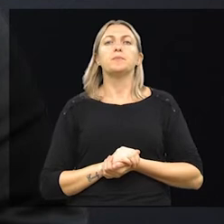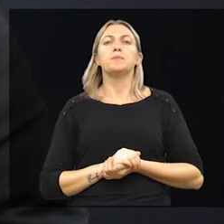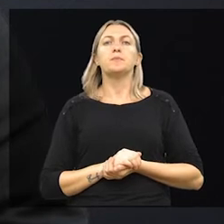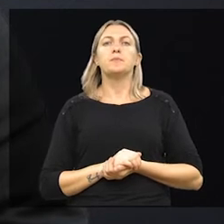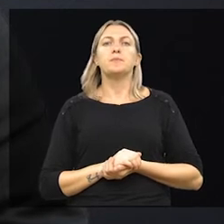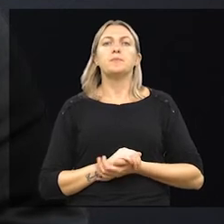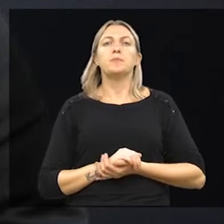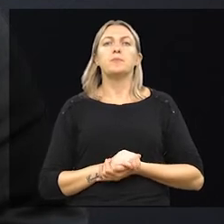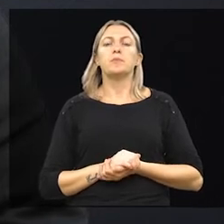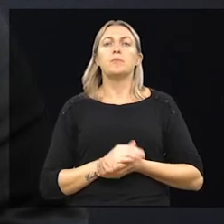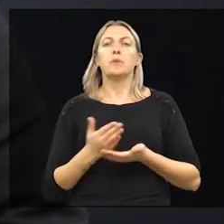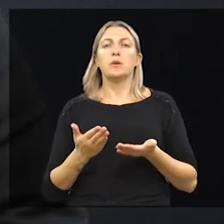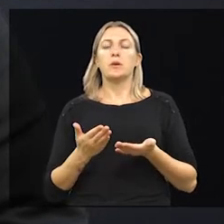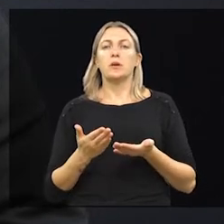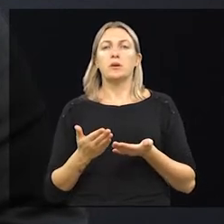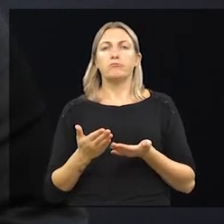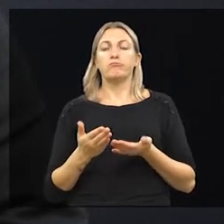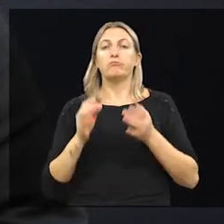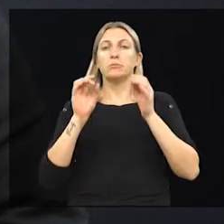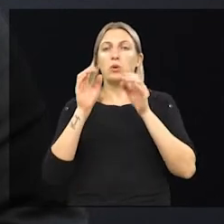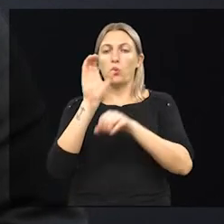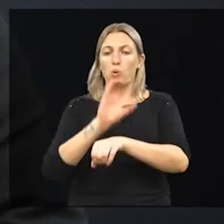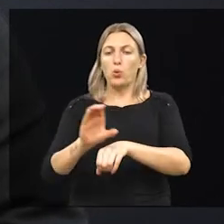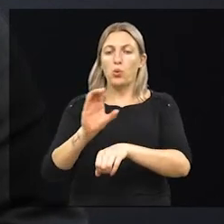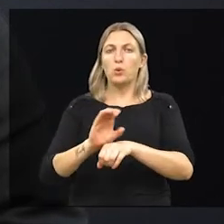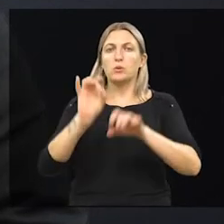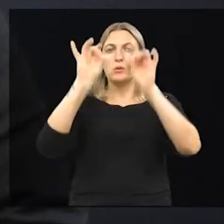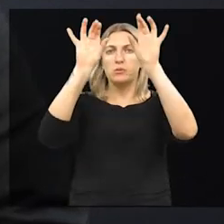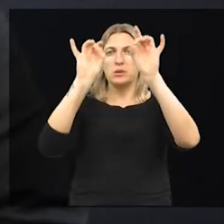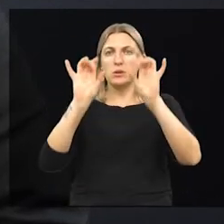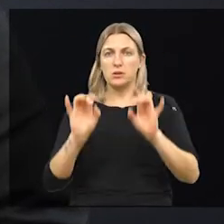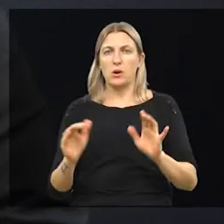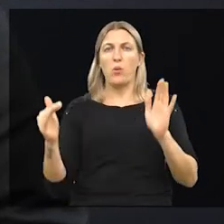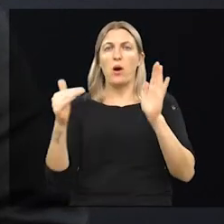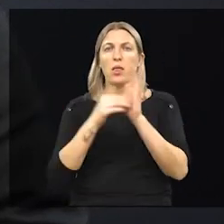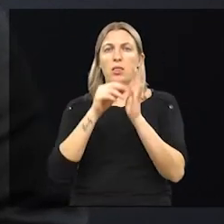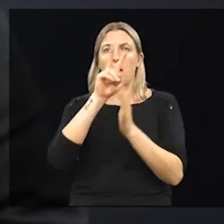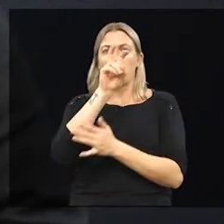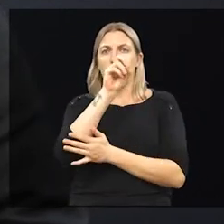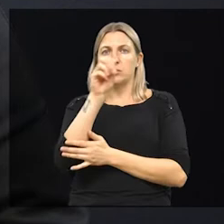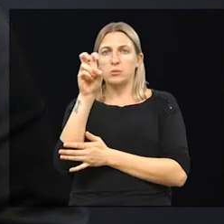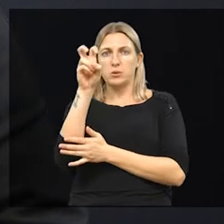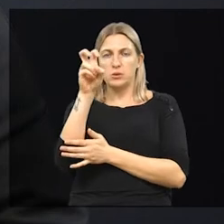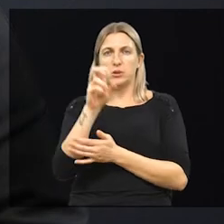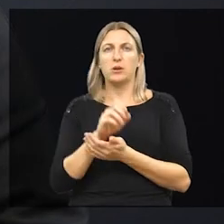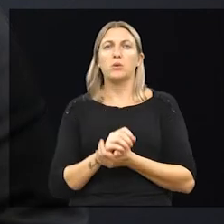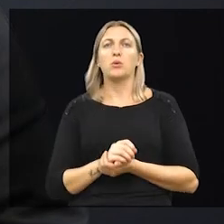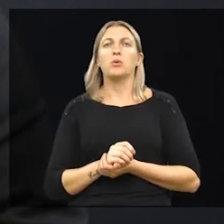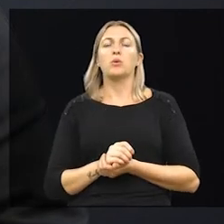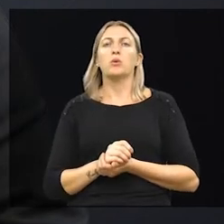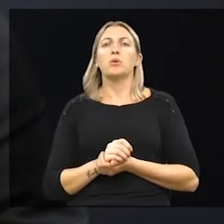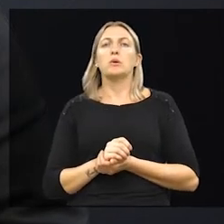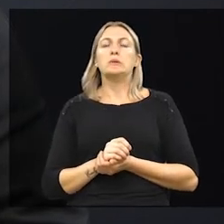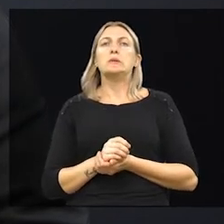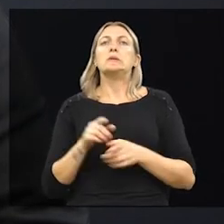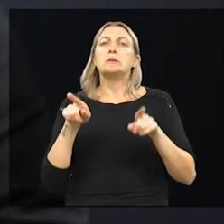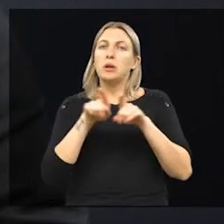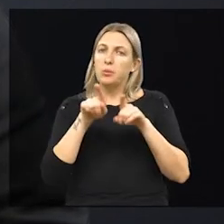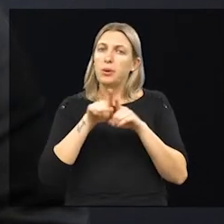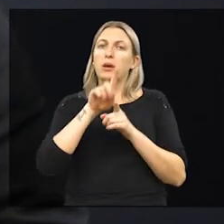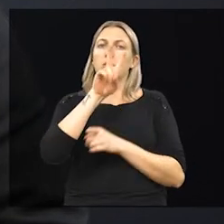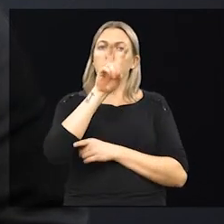dentro da mesma área na mesma universidade onde já havia éfeito minha graduação neve foi o décimo